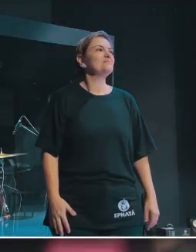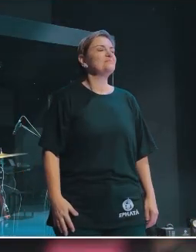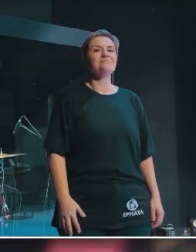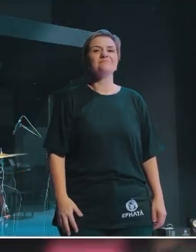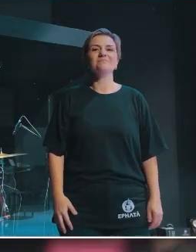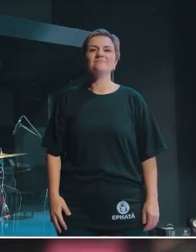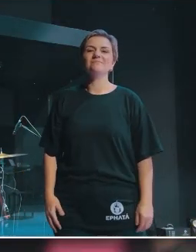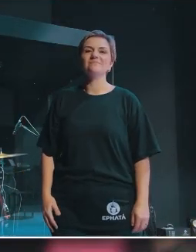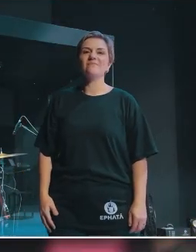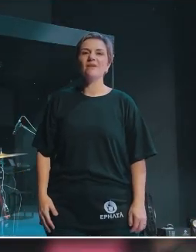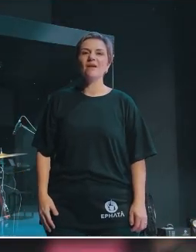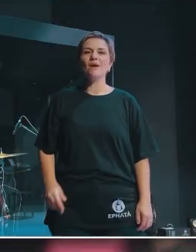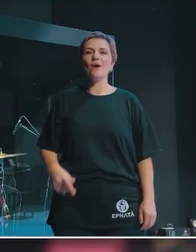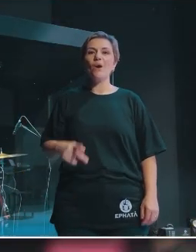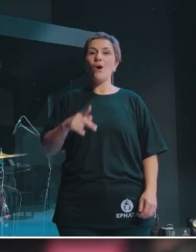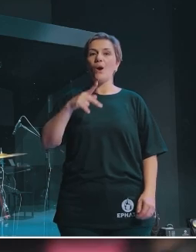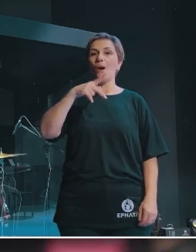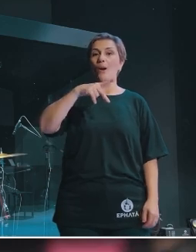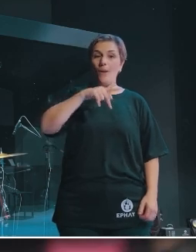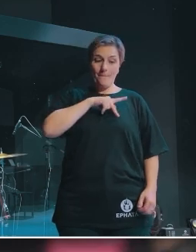Paulo e Silas,